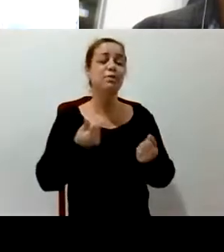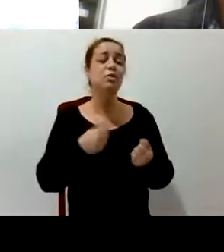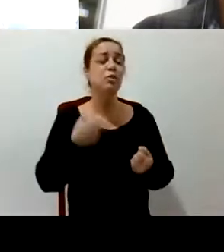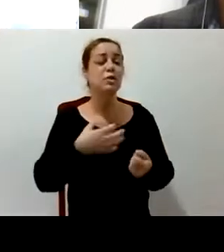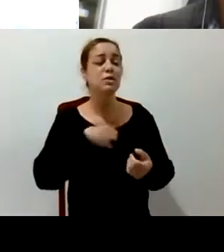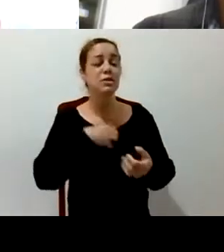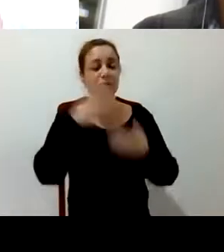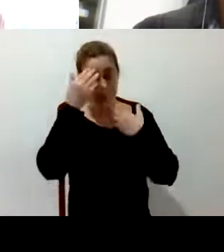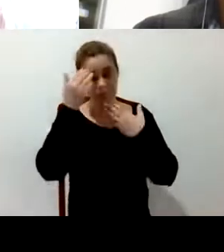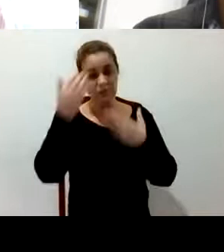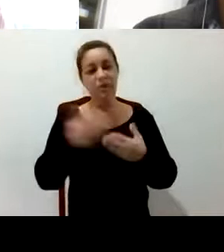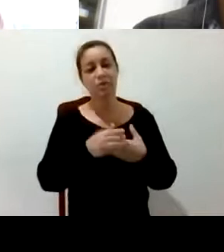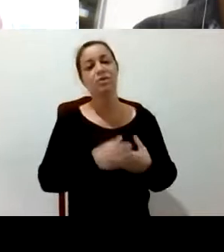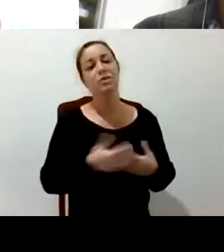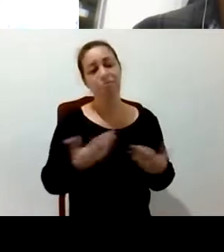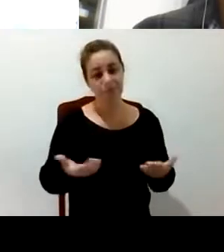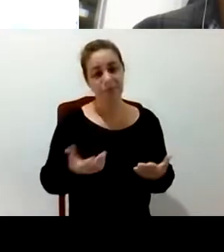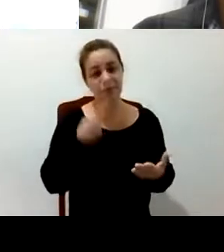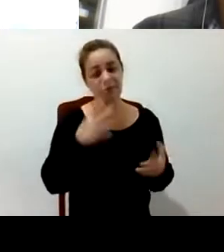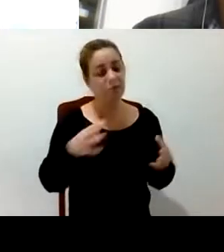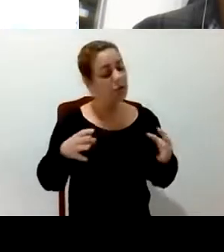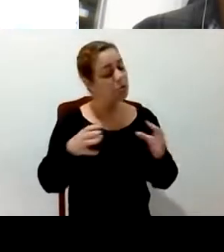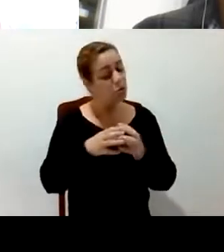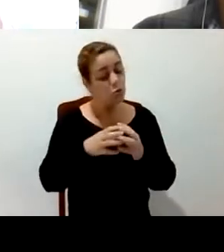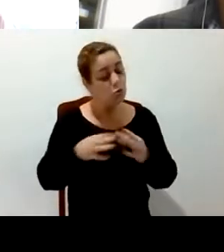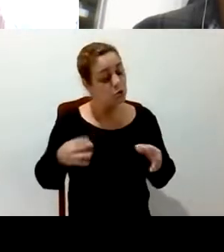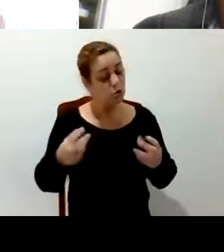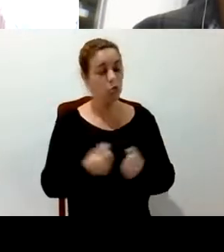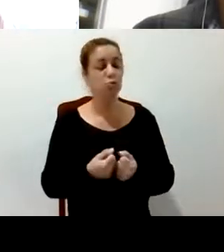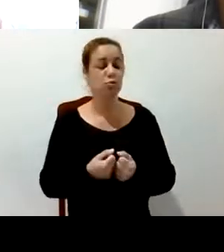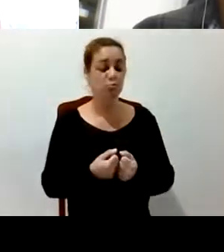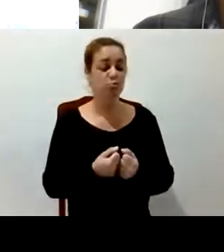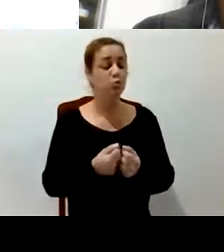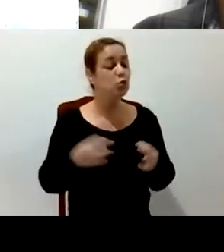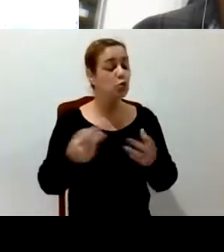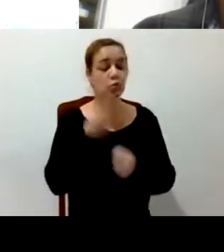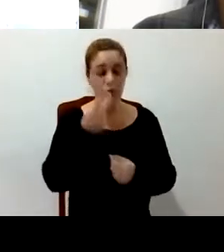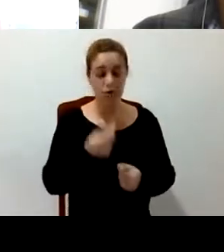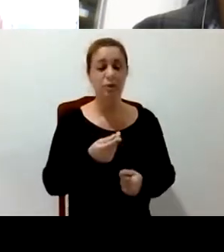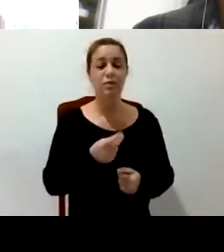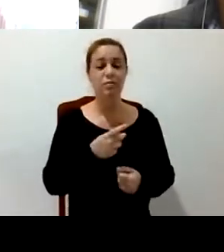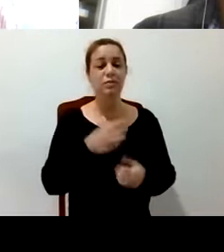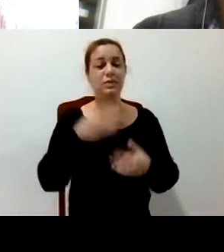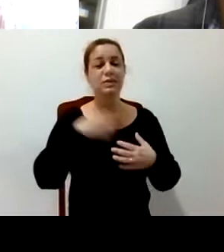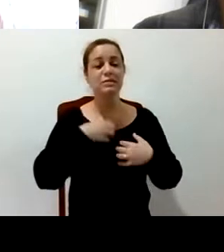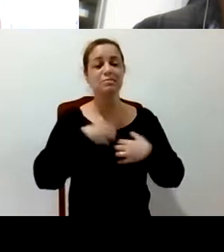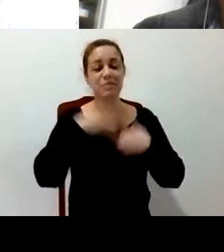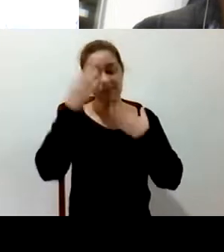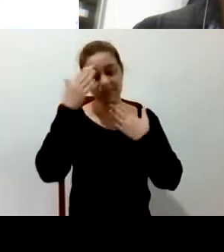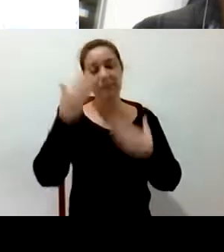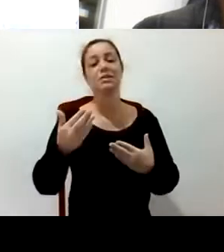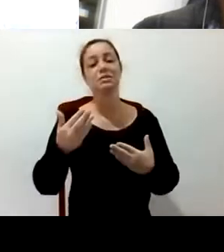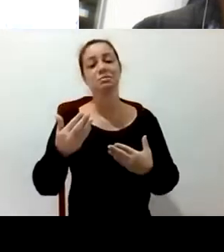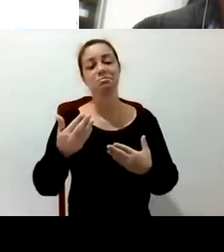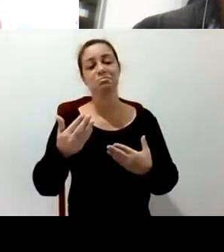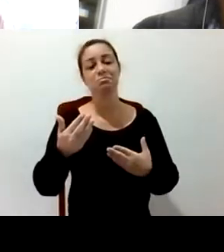daí é a palavra. Eu falo isso em nome da turma porque é o que a gente ouve e o que as pessoas sempre comentam, né, lá